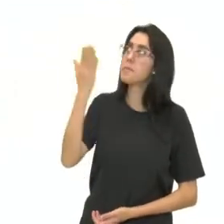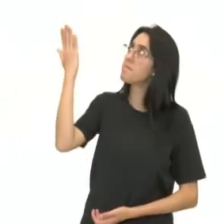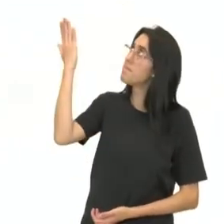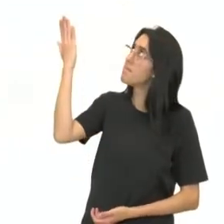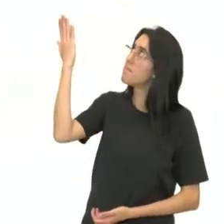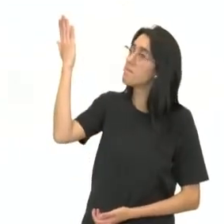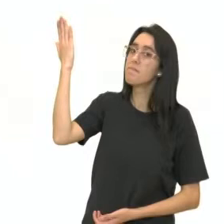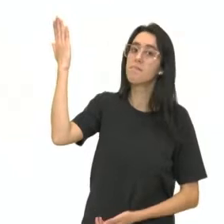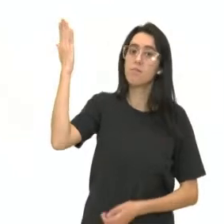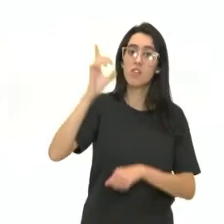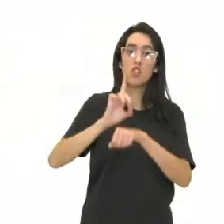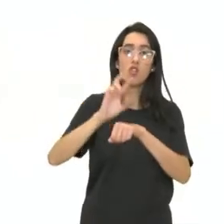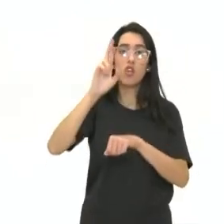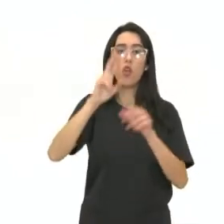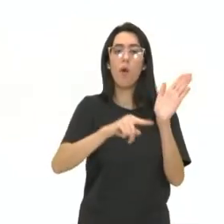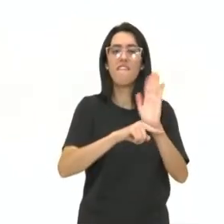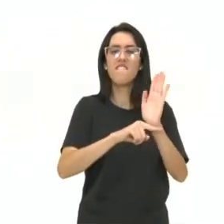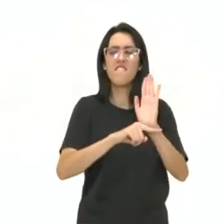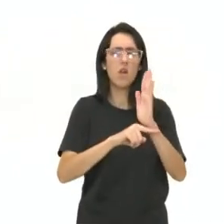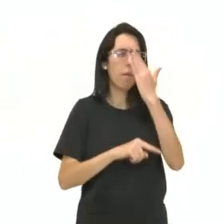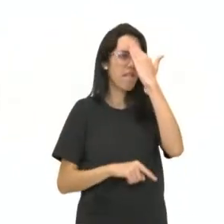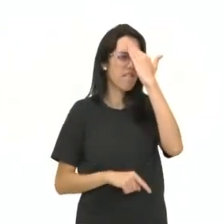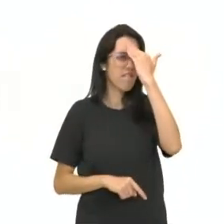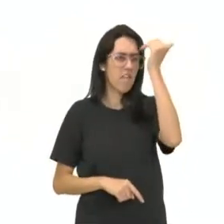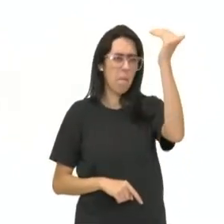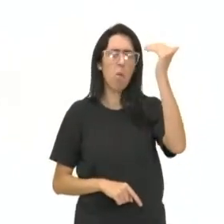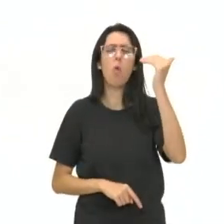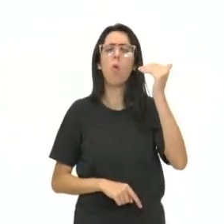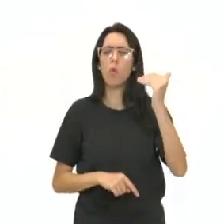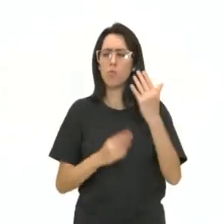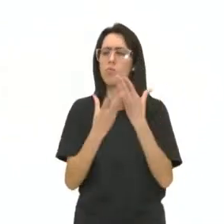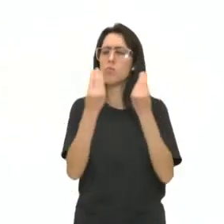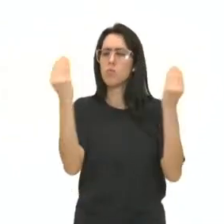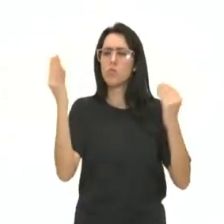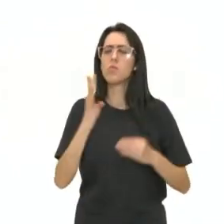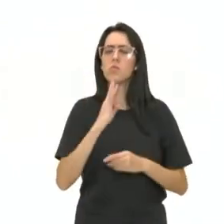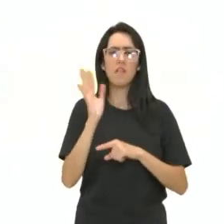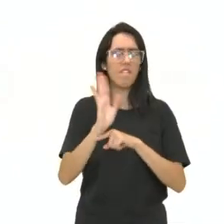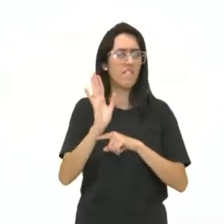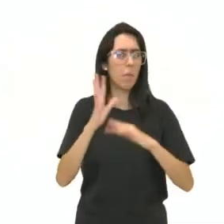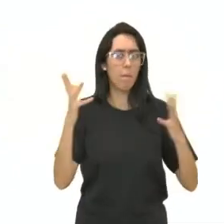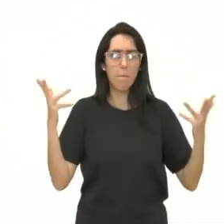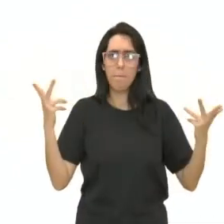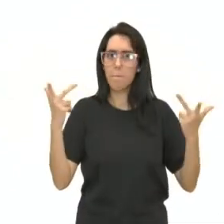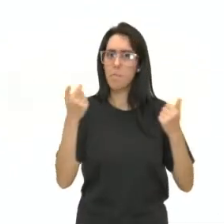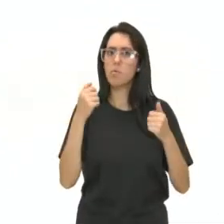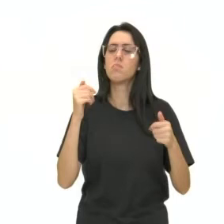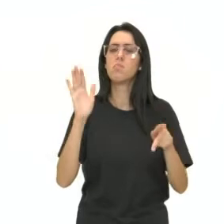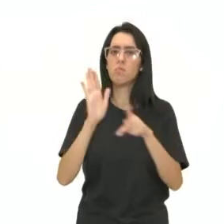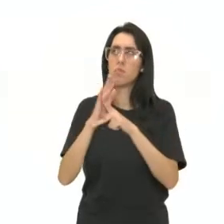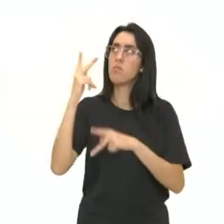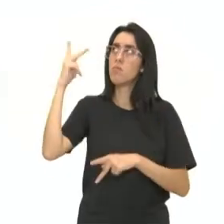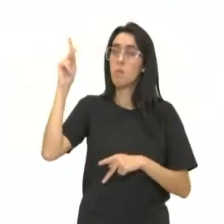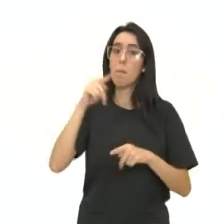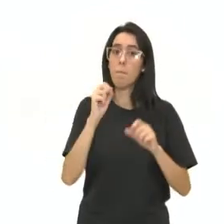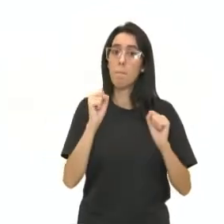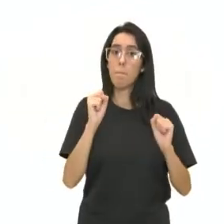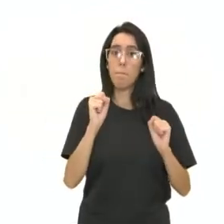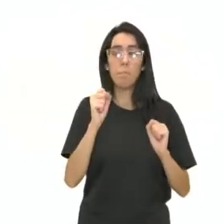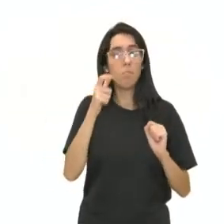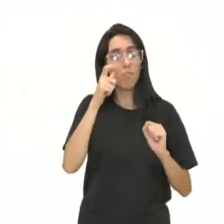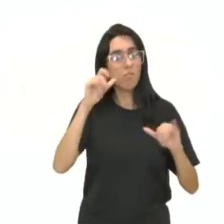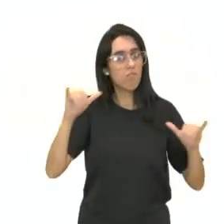um diretor muito famoso, muito conhecido, tem excelentes filmes aí para que vocês